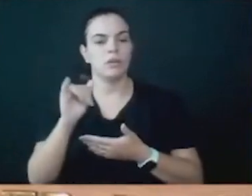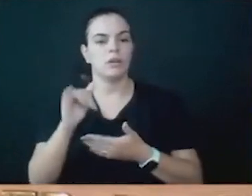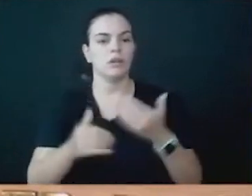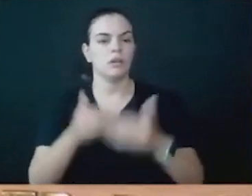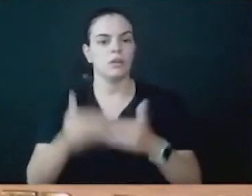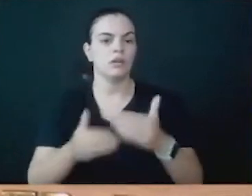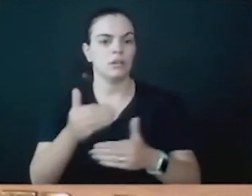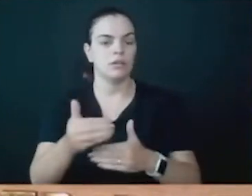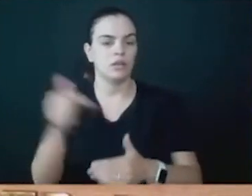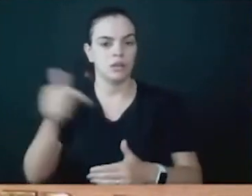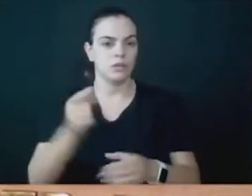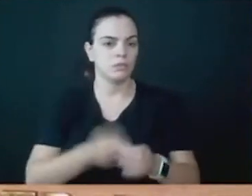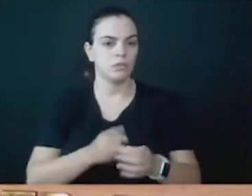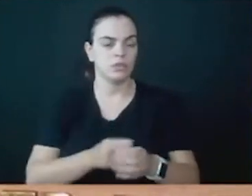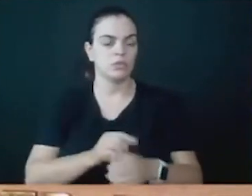município.